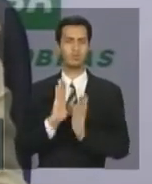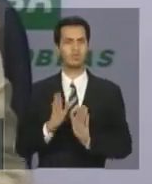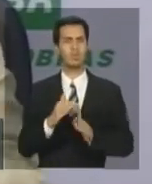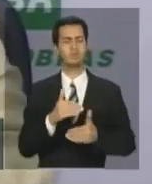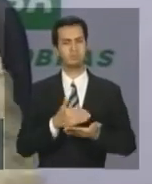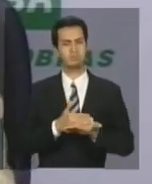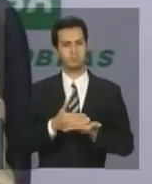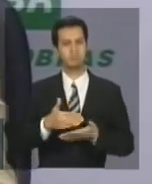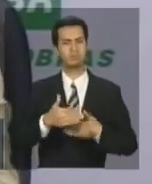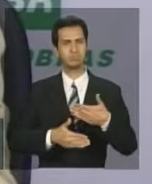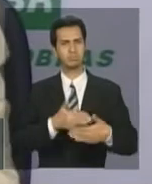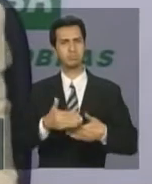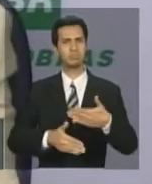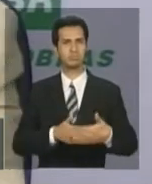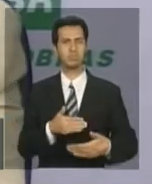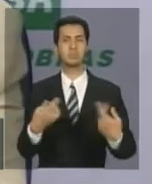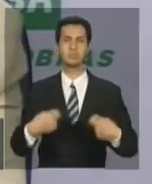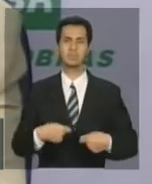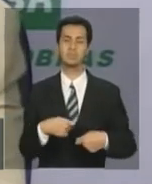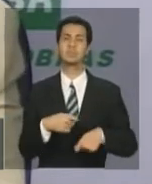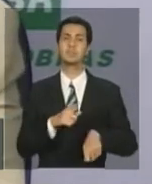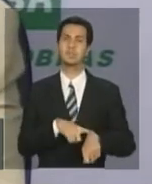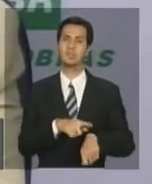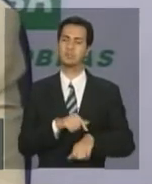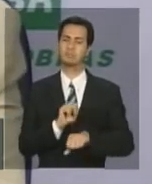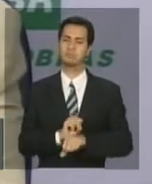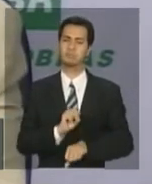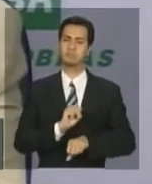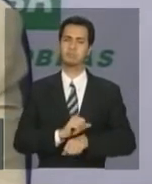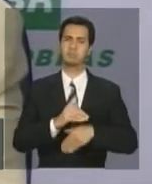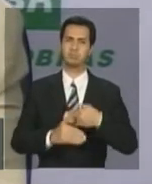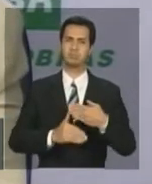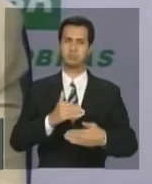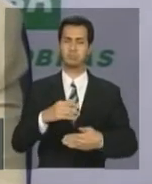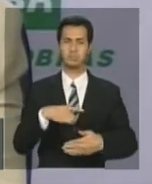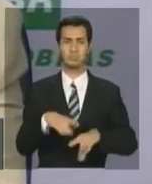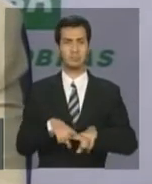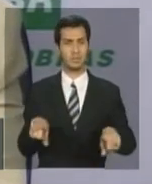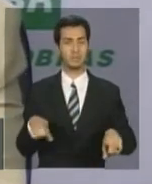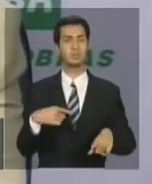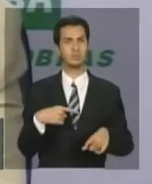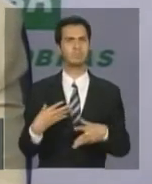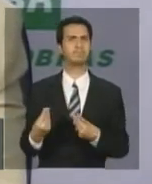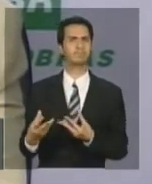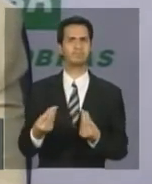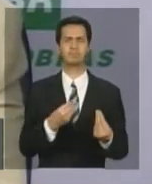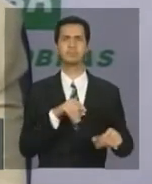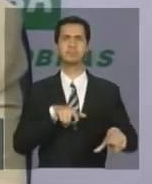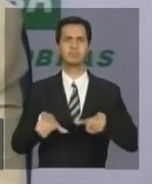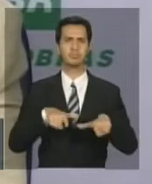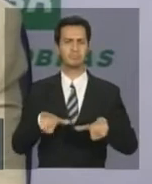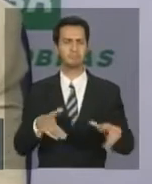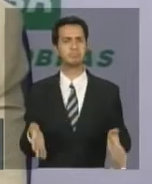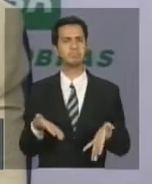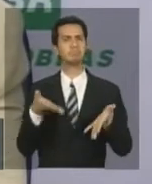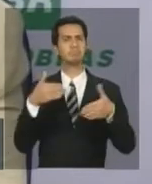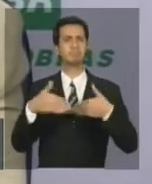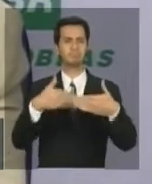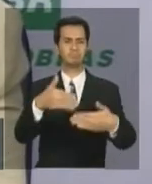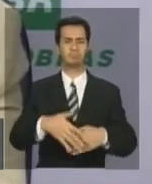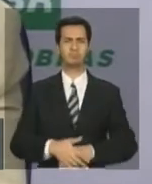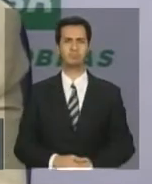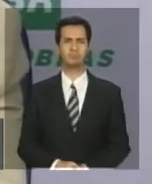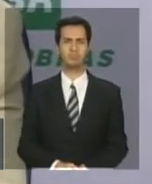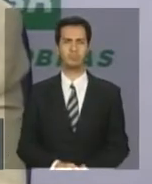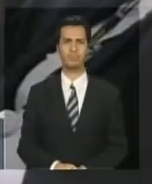adiantada, exigem mais tempo para tomada de decisão, mas tem uma carteira... com muita atividade, muito próspera.